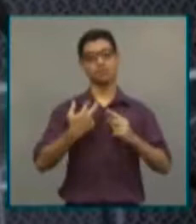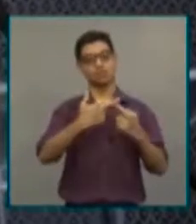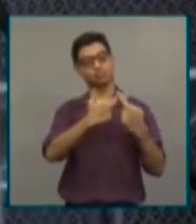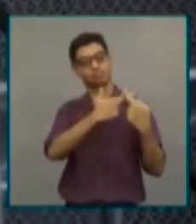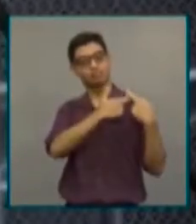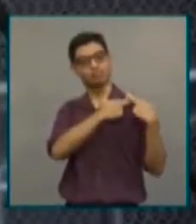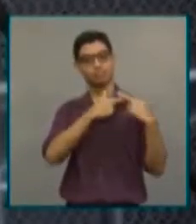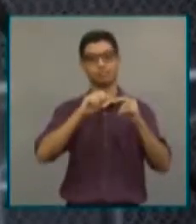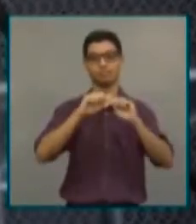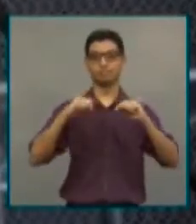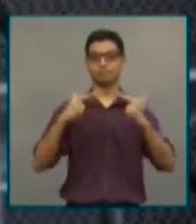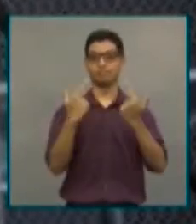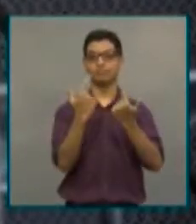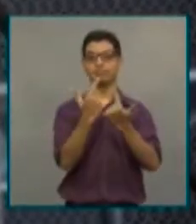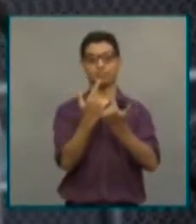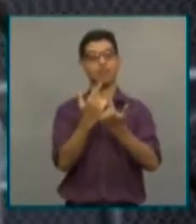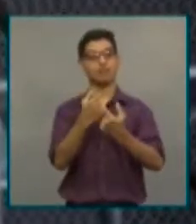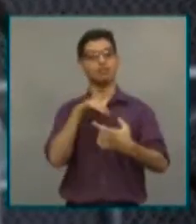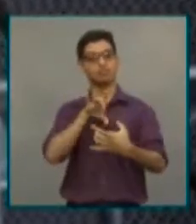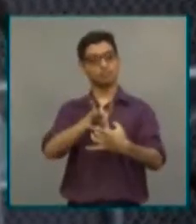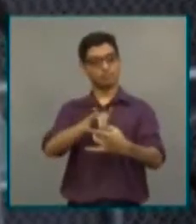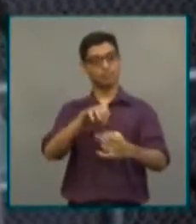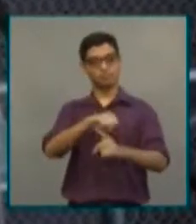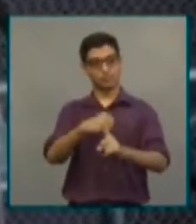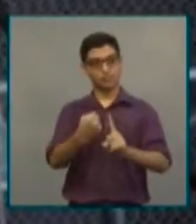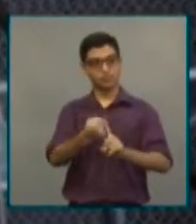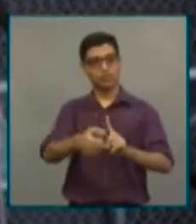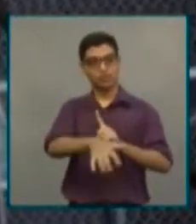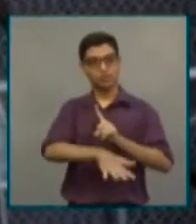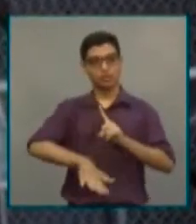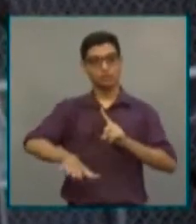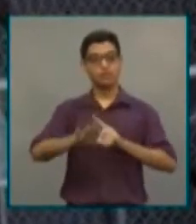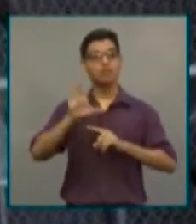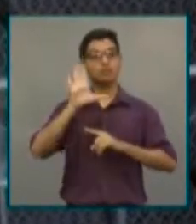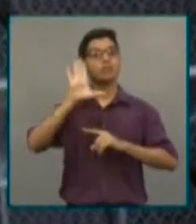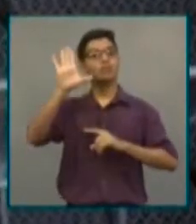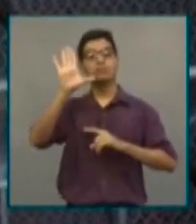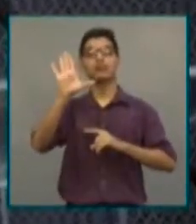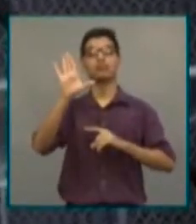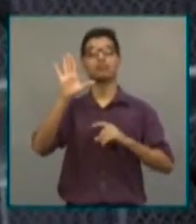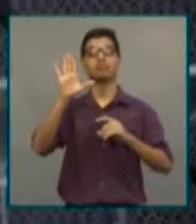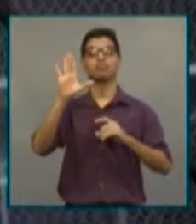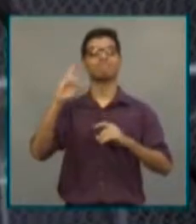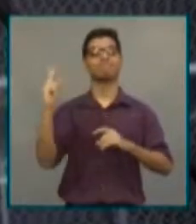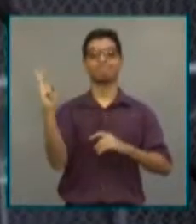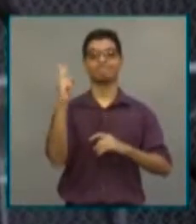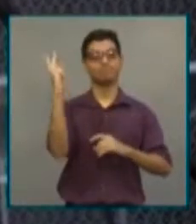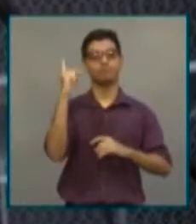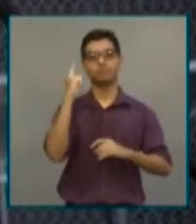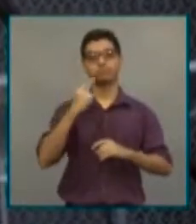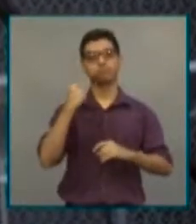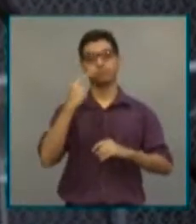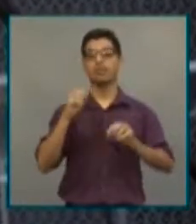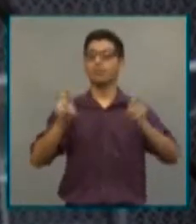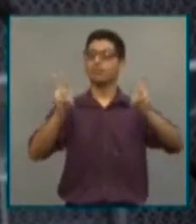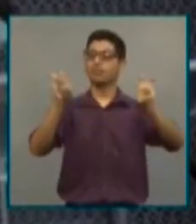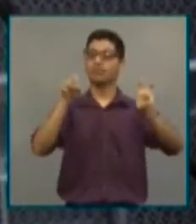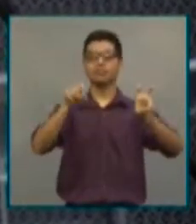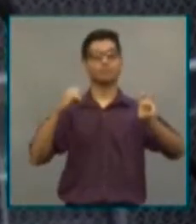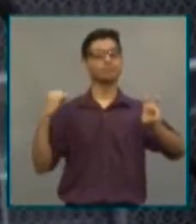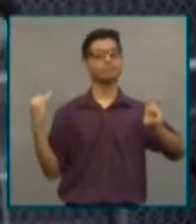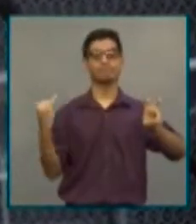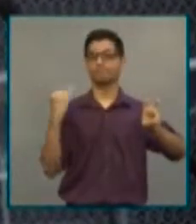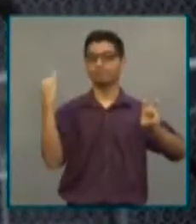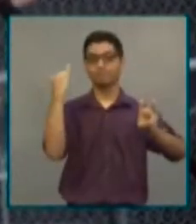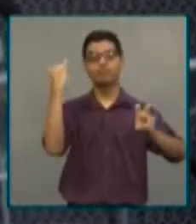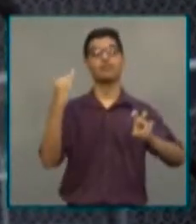a sociedade, sobretudo com a advocacia, num tema tão caro para nós. Quero agradecer a presença dos